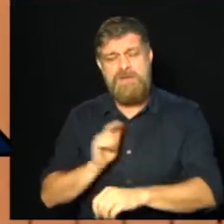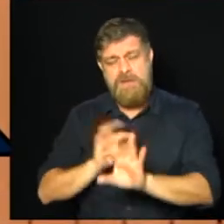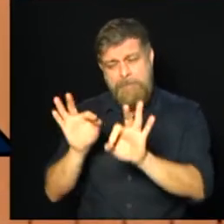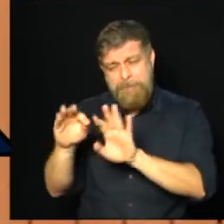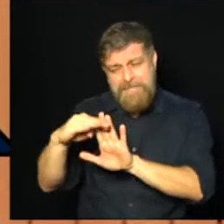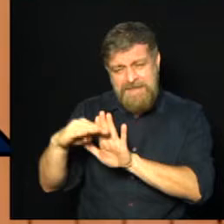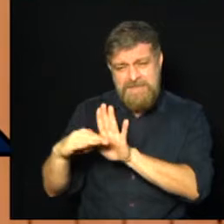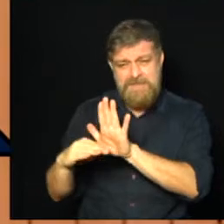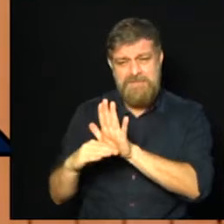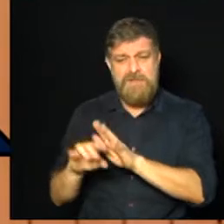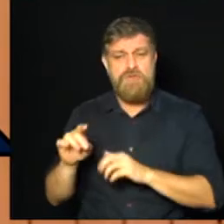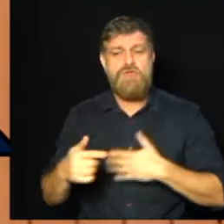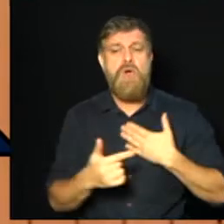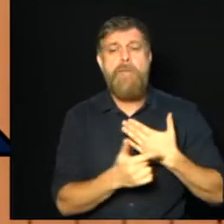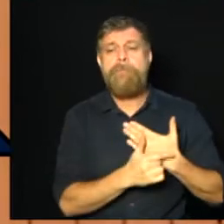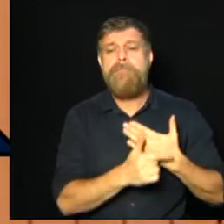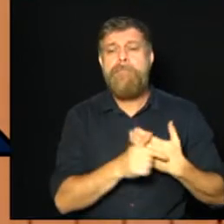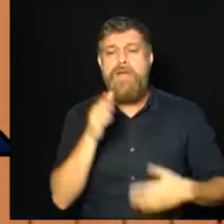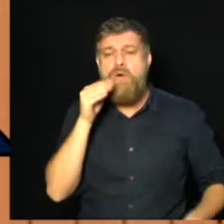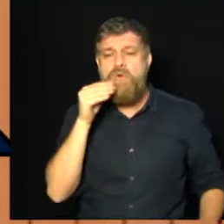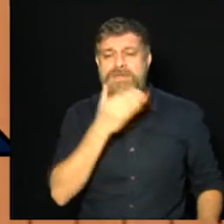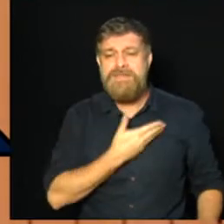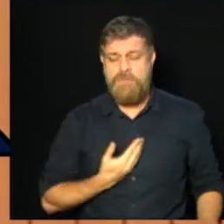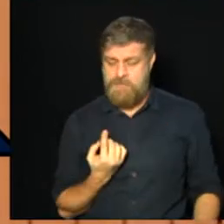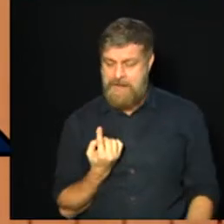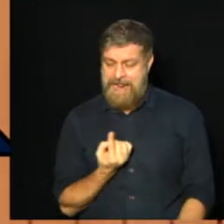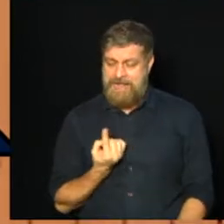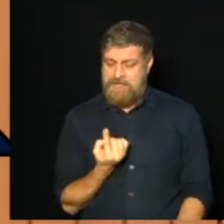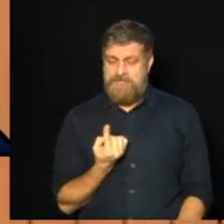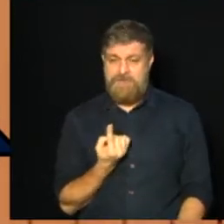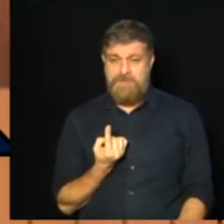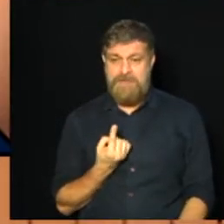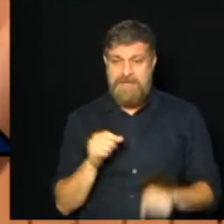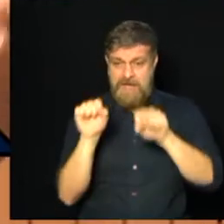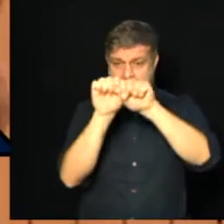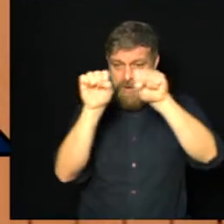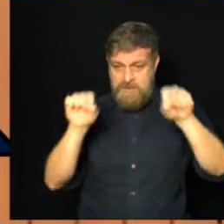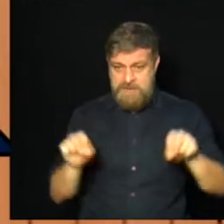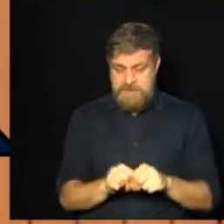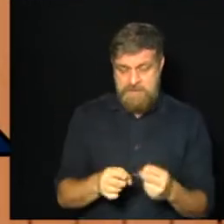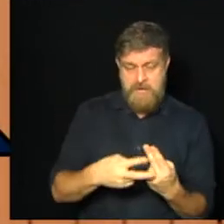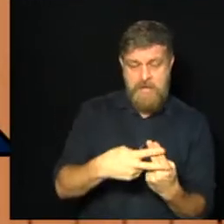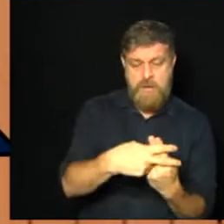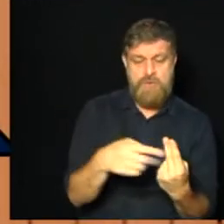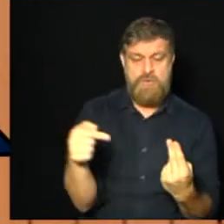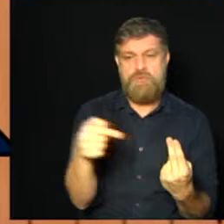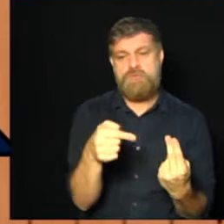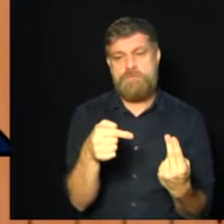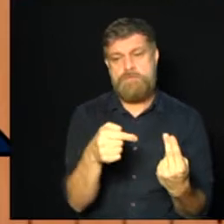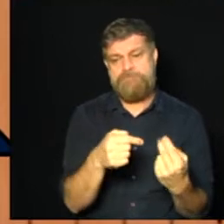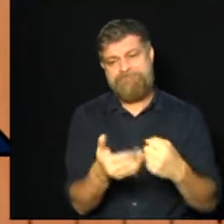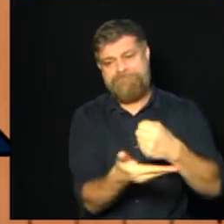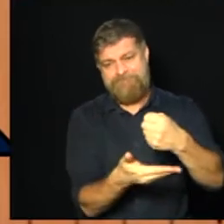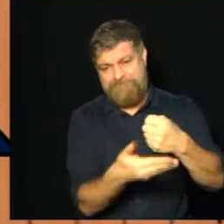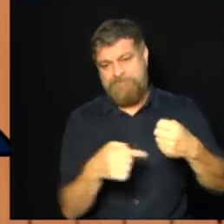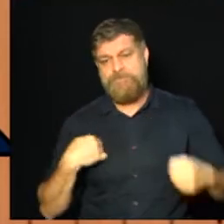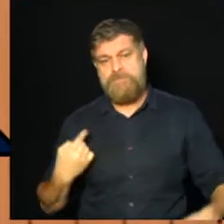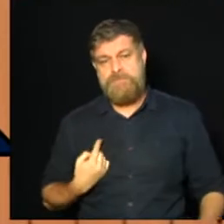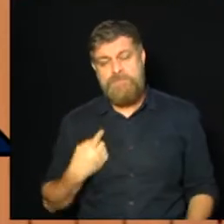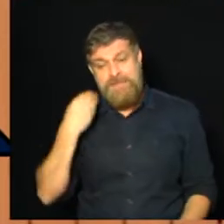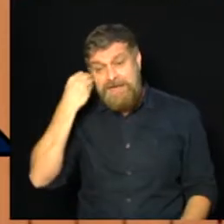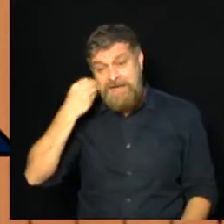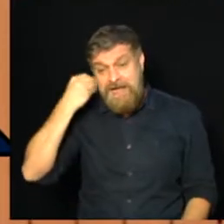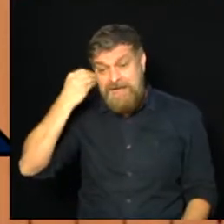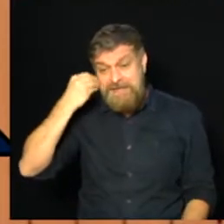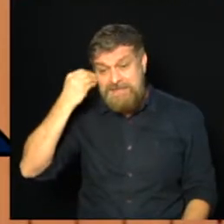apenas o servidor individualmente, mas o Sistema Único de Saúde como um todo. Nós vivenciamos uma